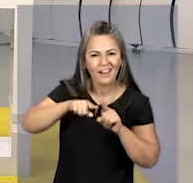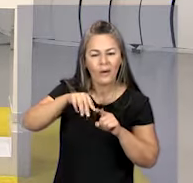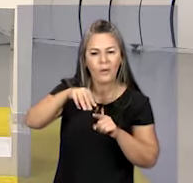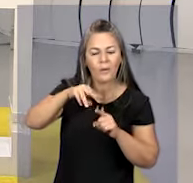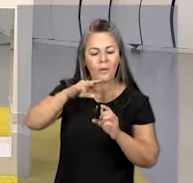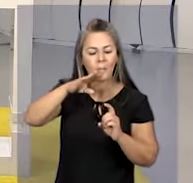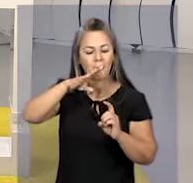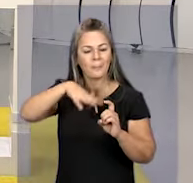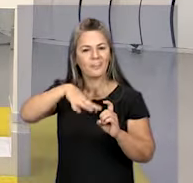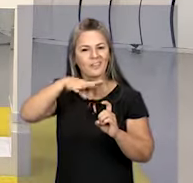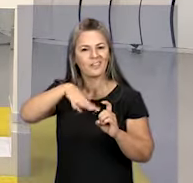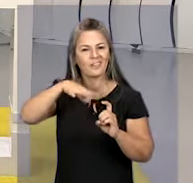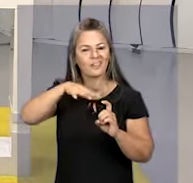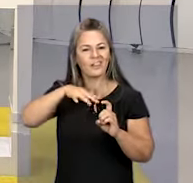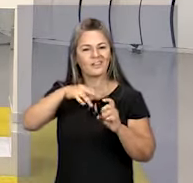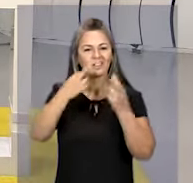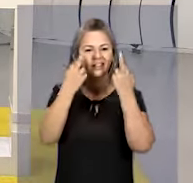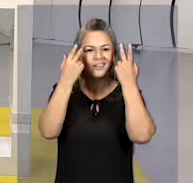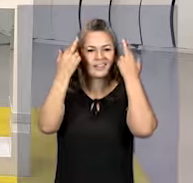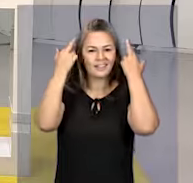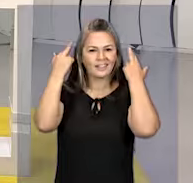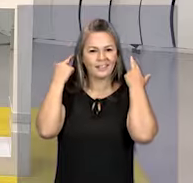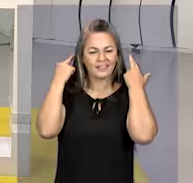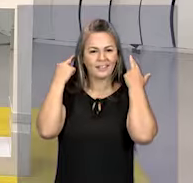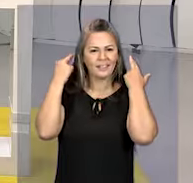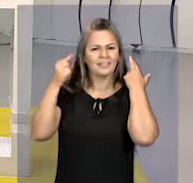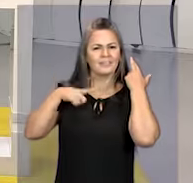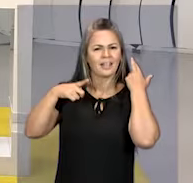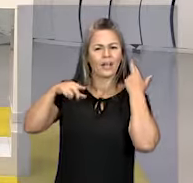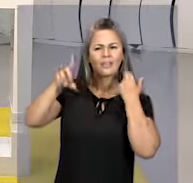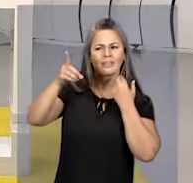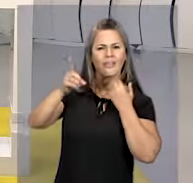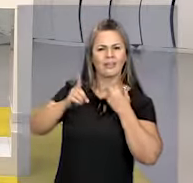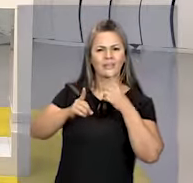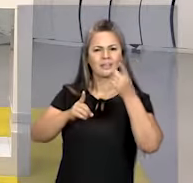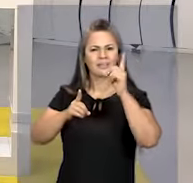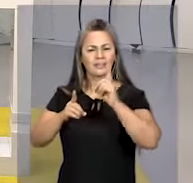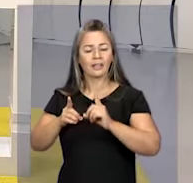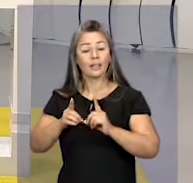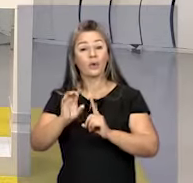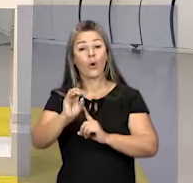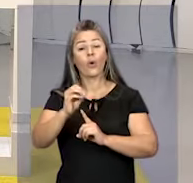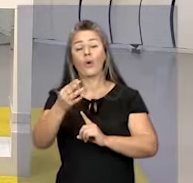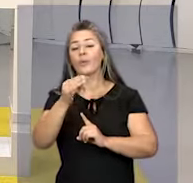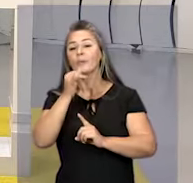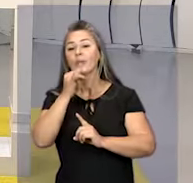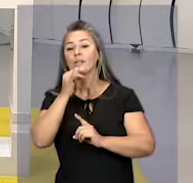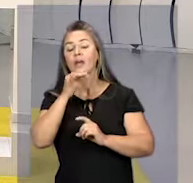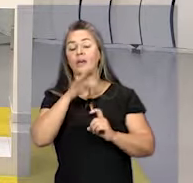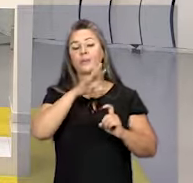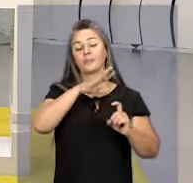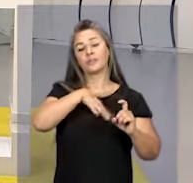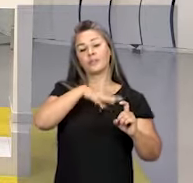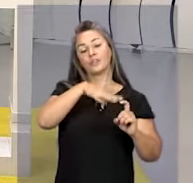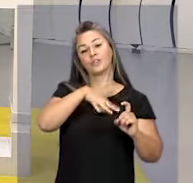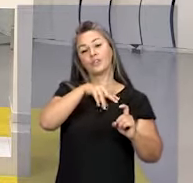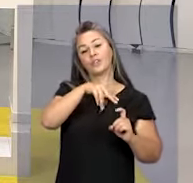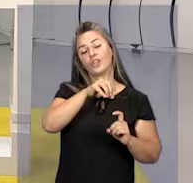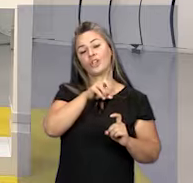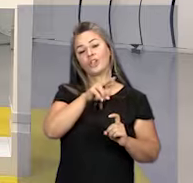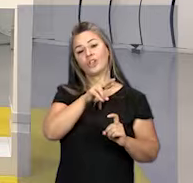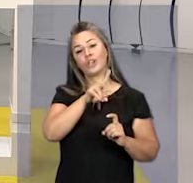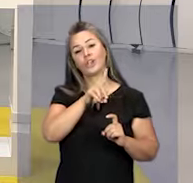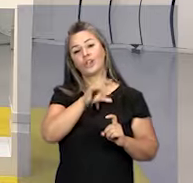deuses gregos e de todas aquelas histórias? Ou da mitologia nórdica, quando fala, por exemplo, de Thor